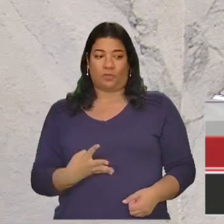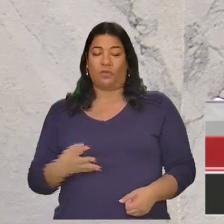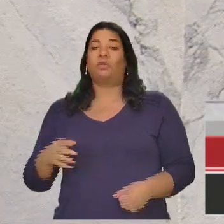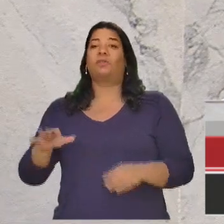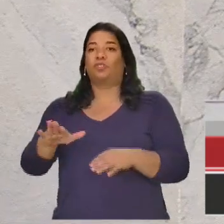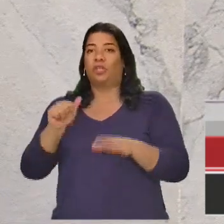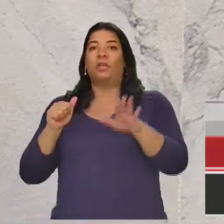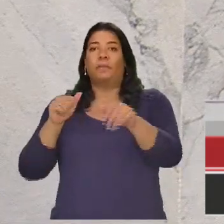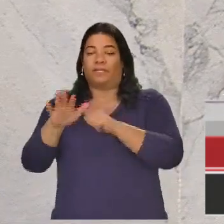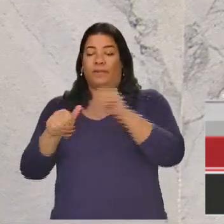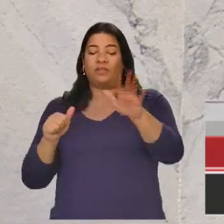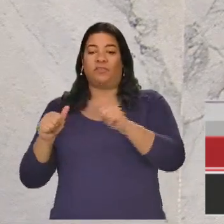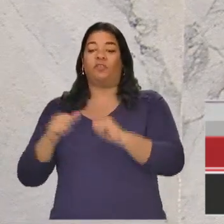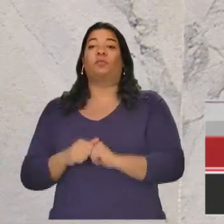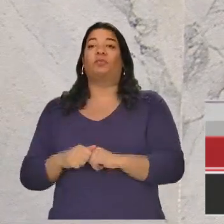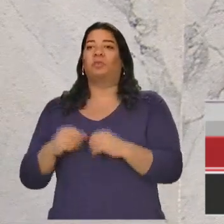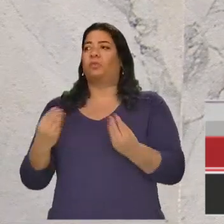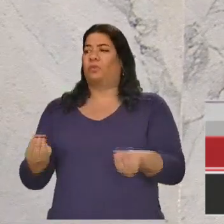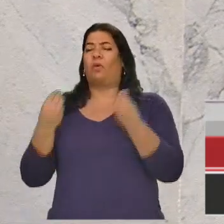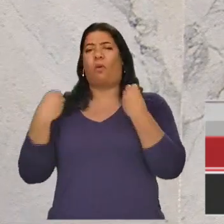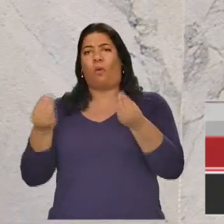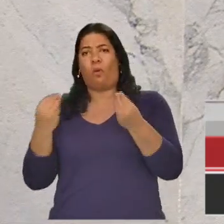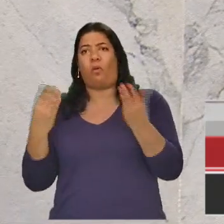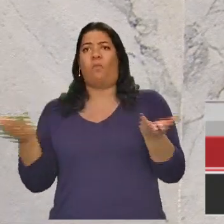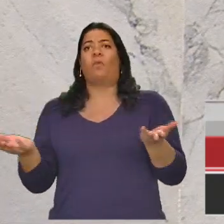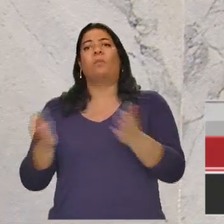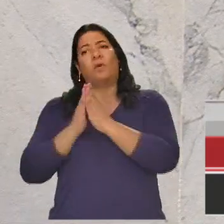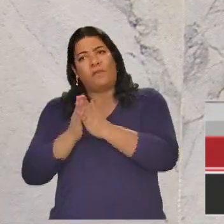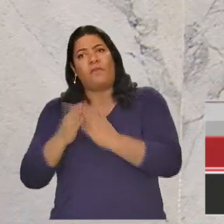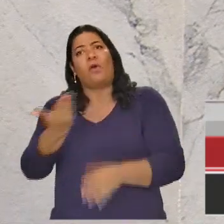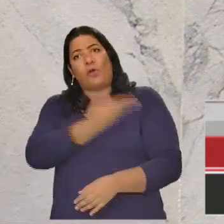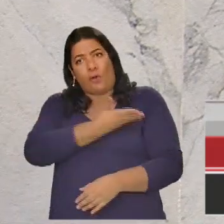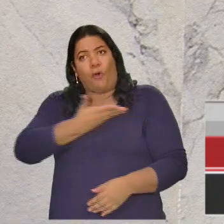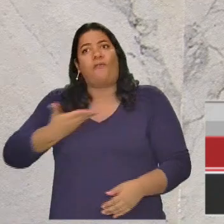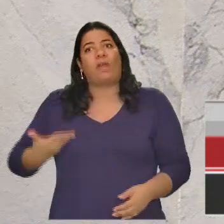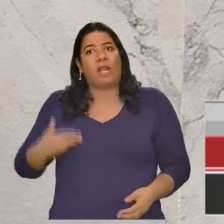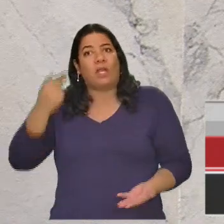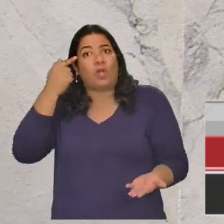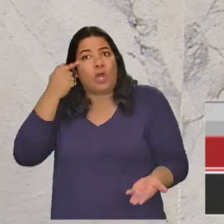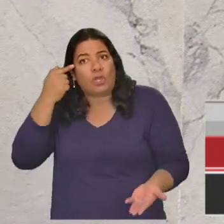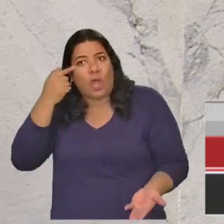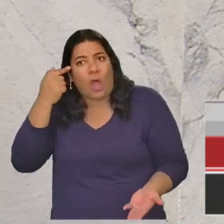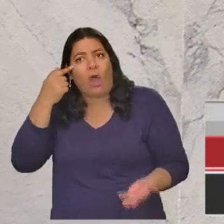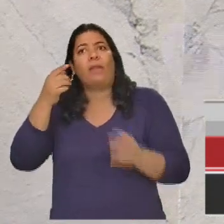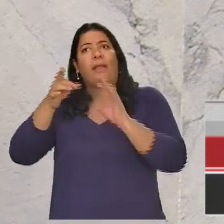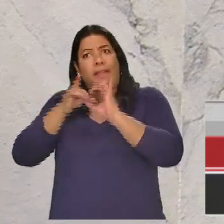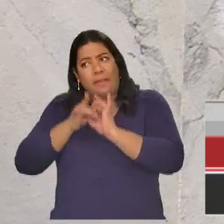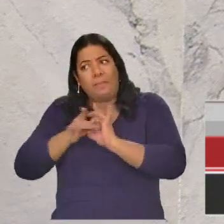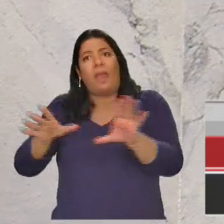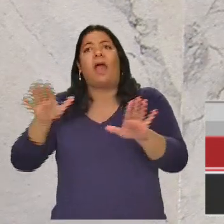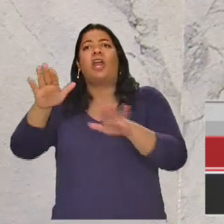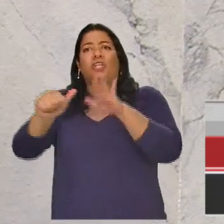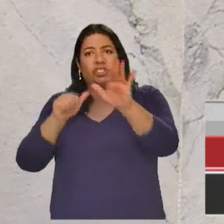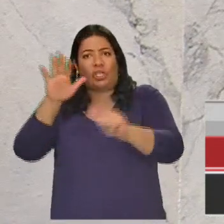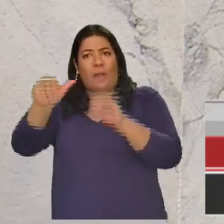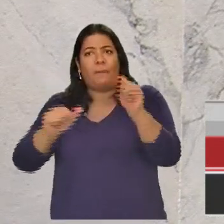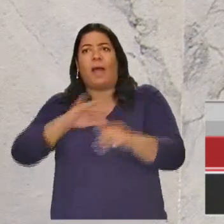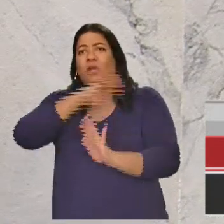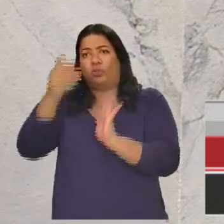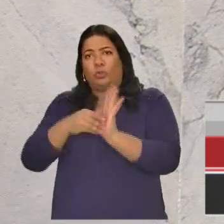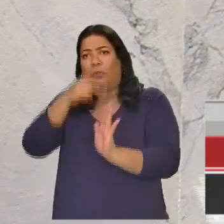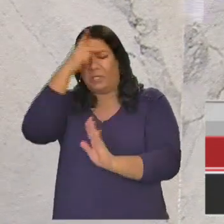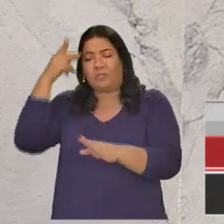presidente é um absurdo então faço um apelo a que o governador dora para que libera chamada de todos os